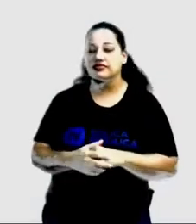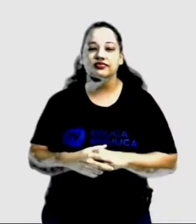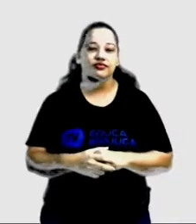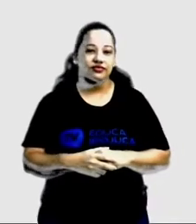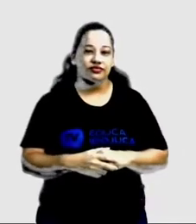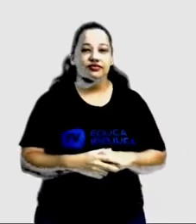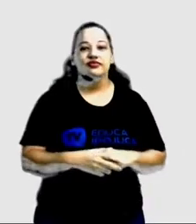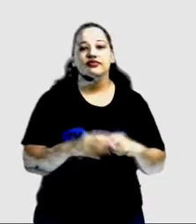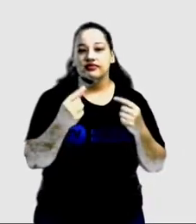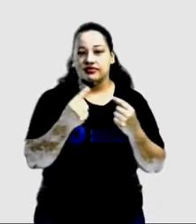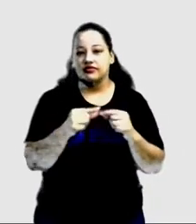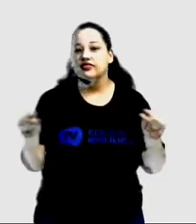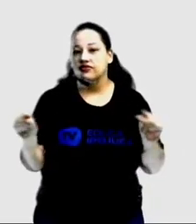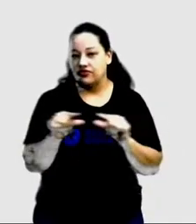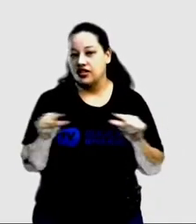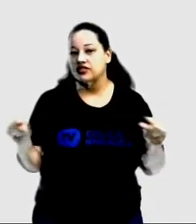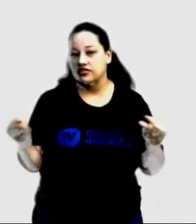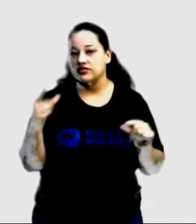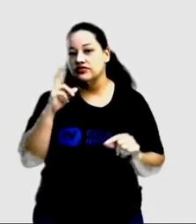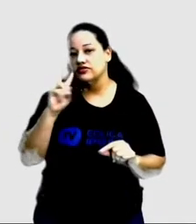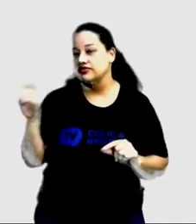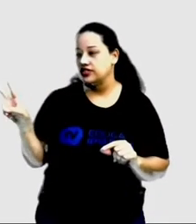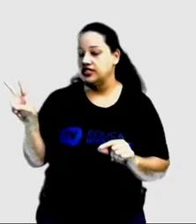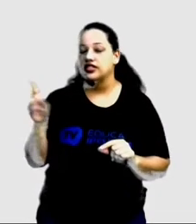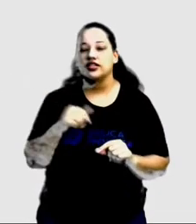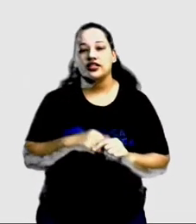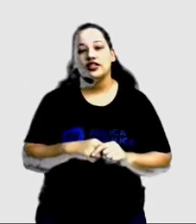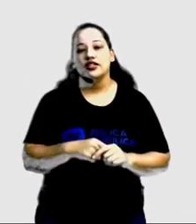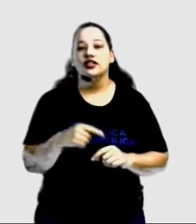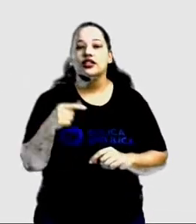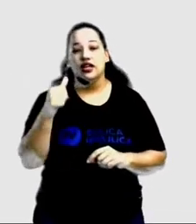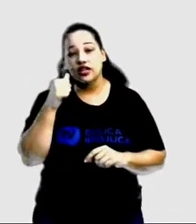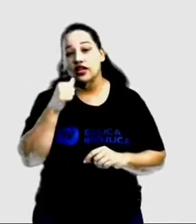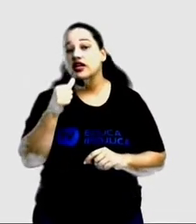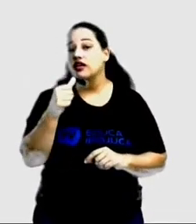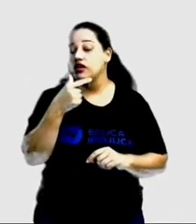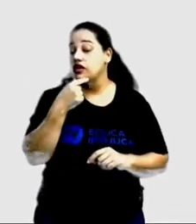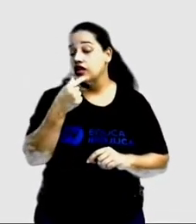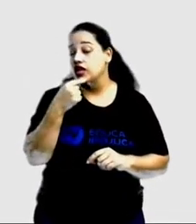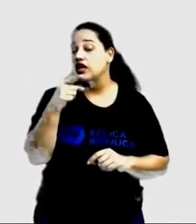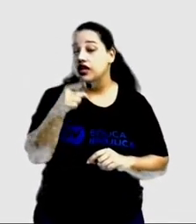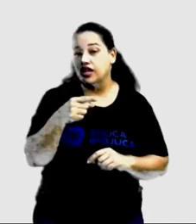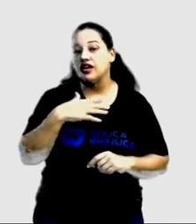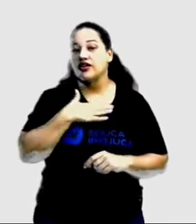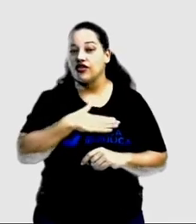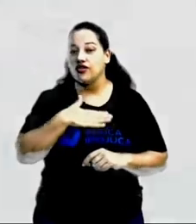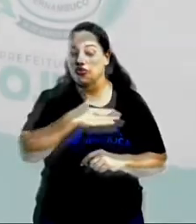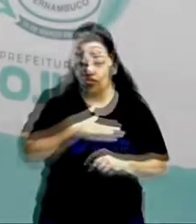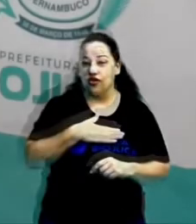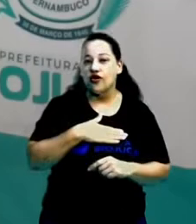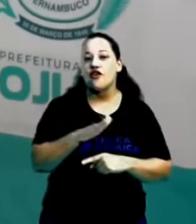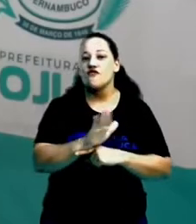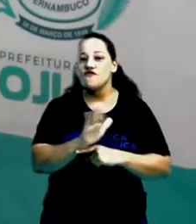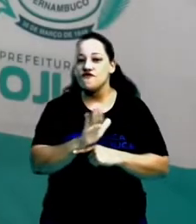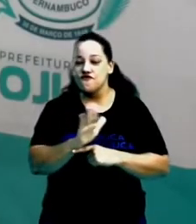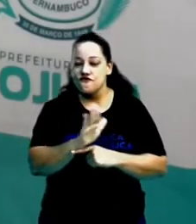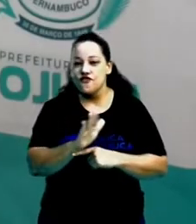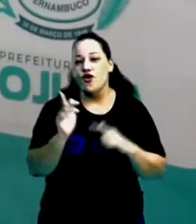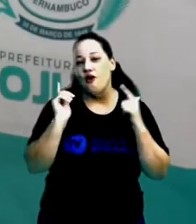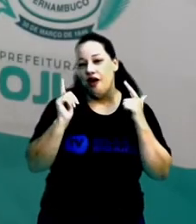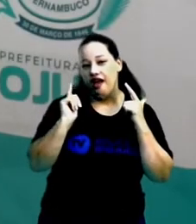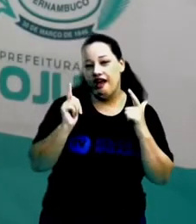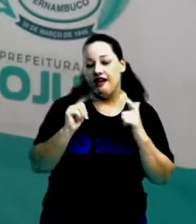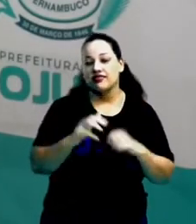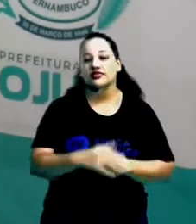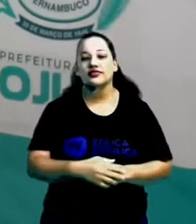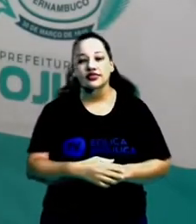seja, Devon, ele adora filmes de ação, tranquilo? Beleza, o